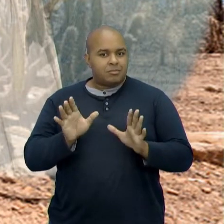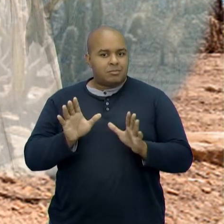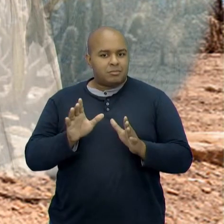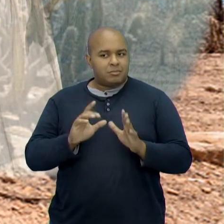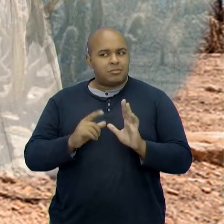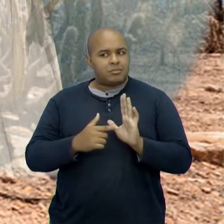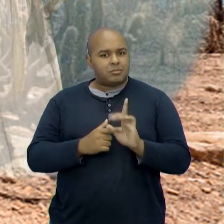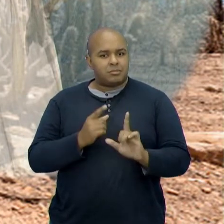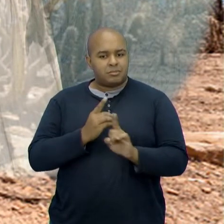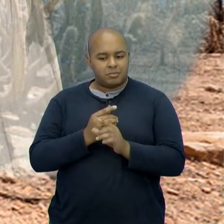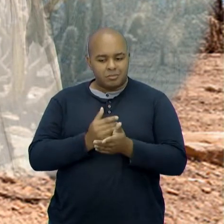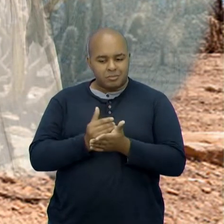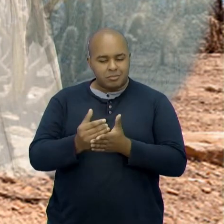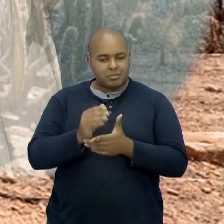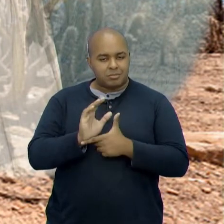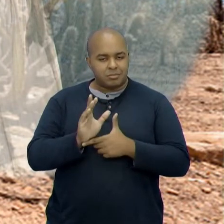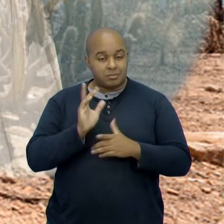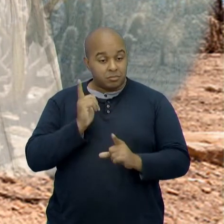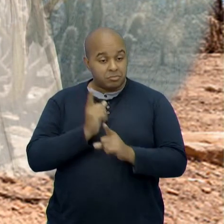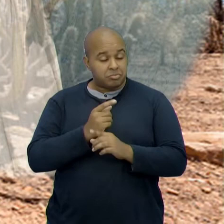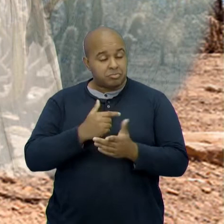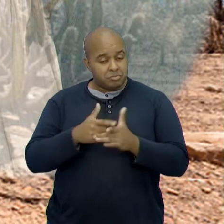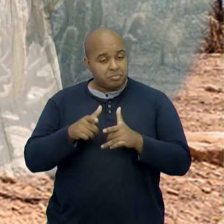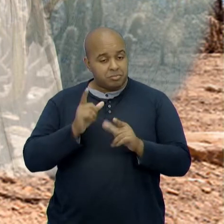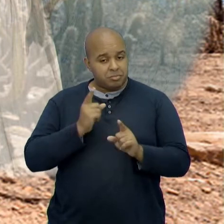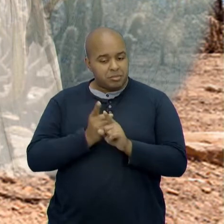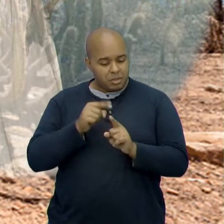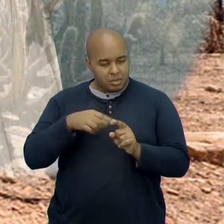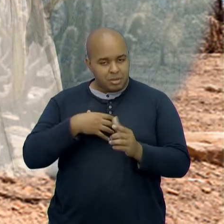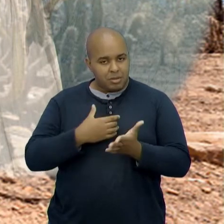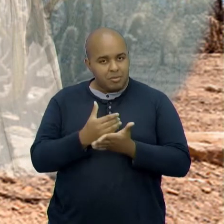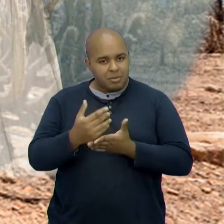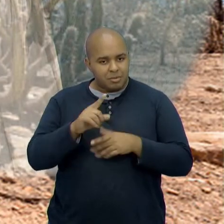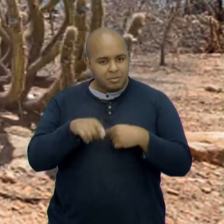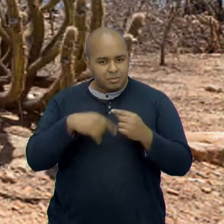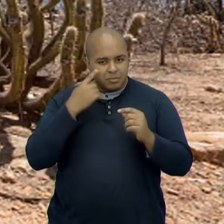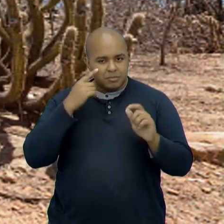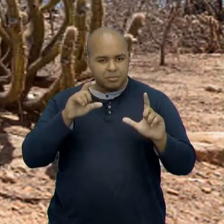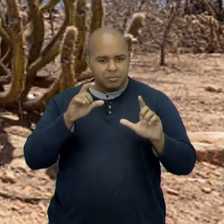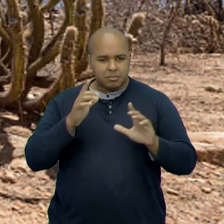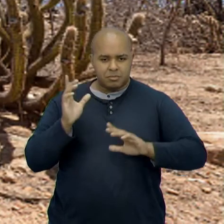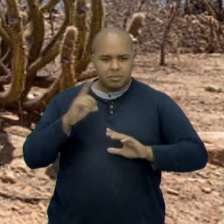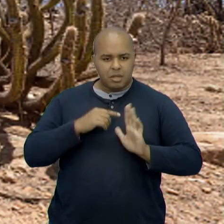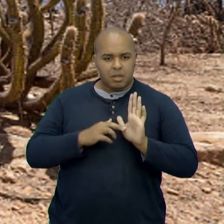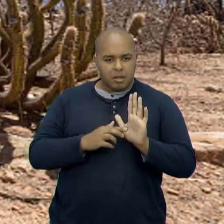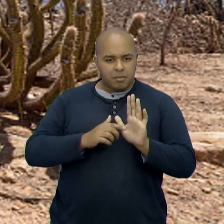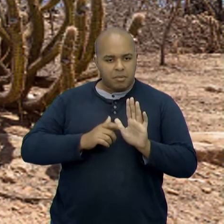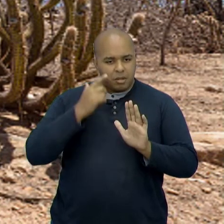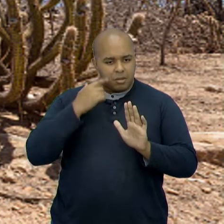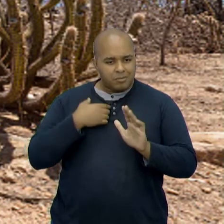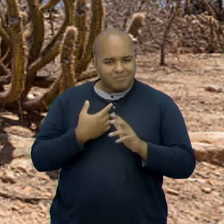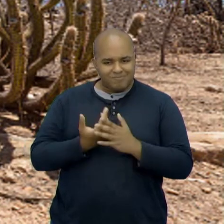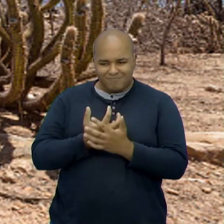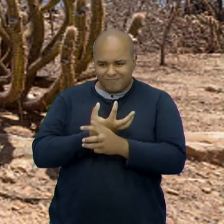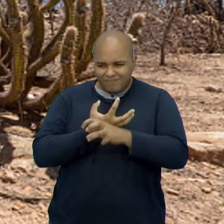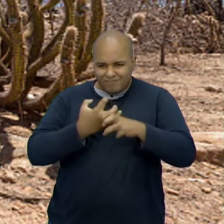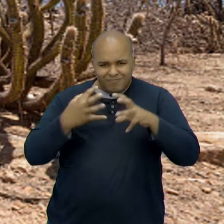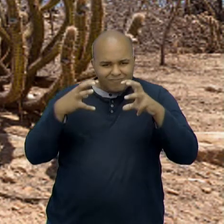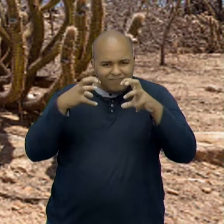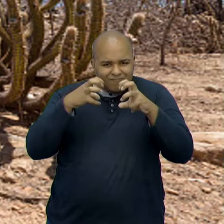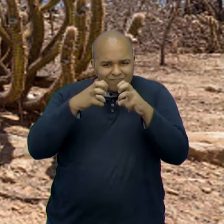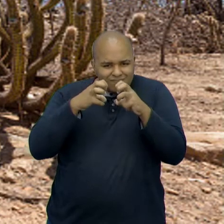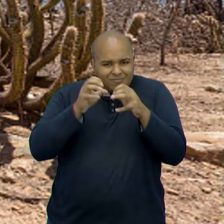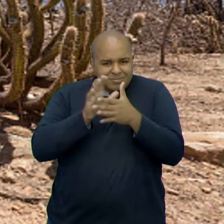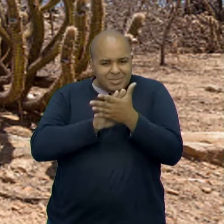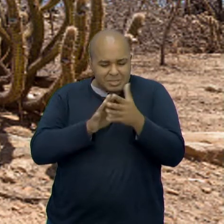já aparece logo no início do filme, tá? Então é assim que se inicia. Veja que a imagem, ela remete a isso, a aridez do sertão, né? Então